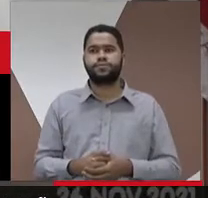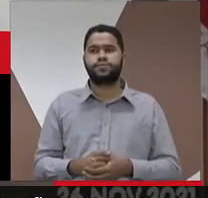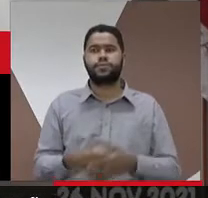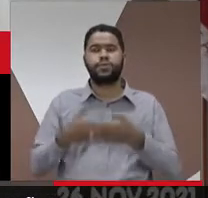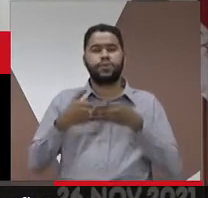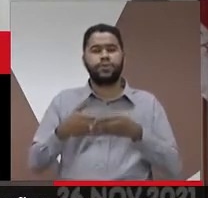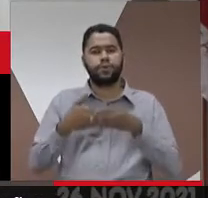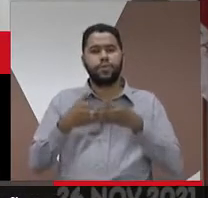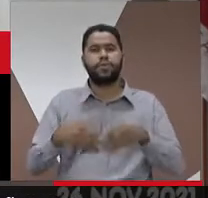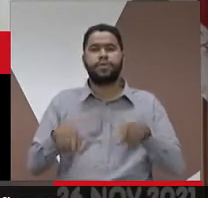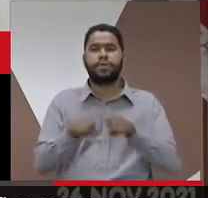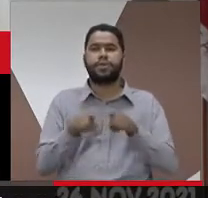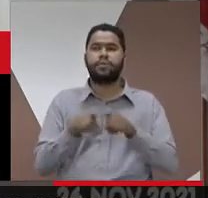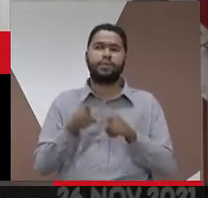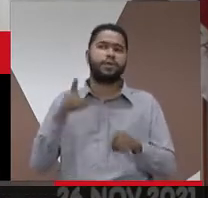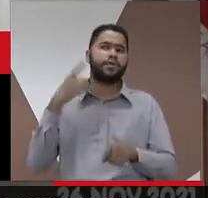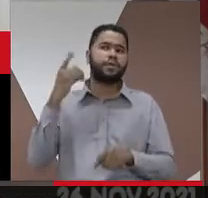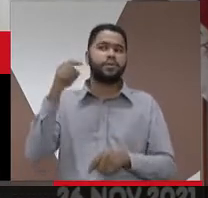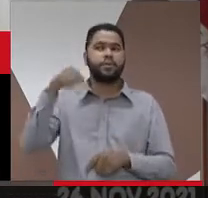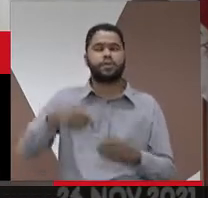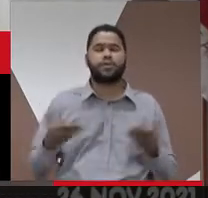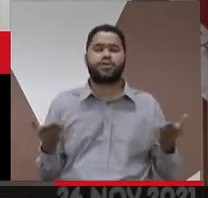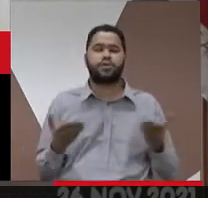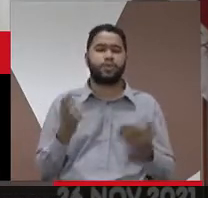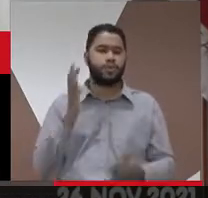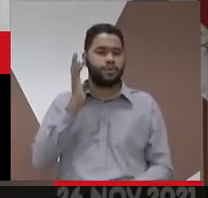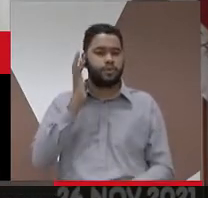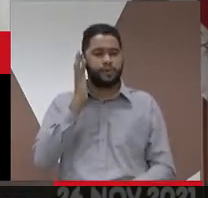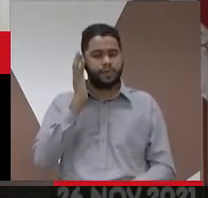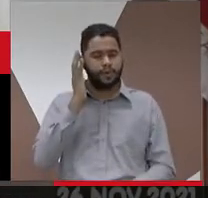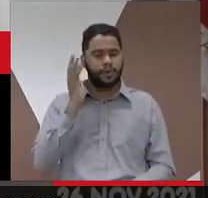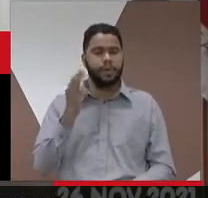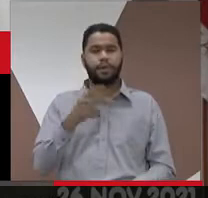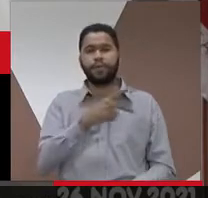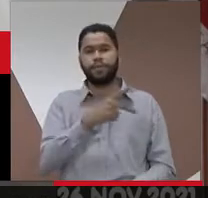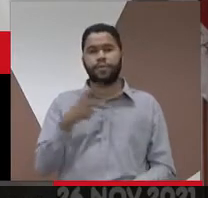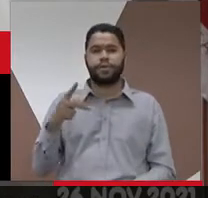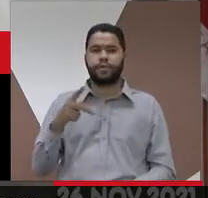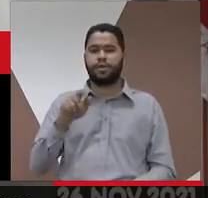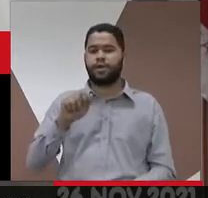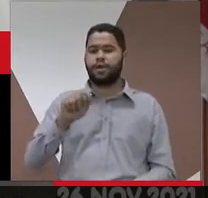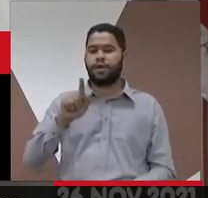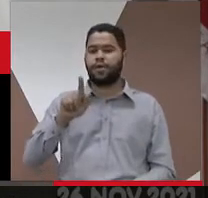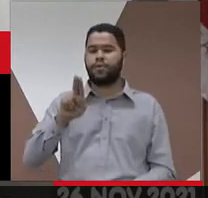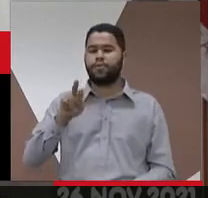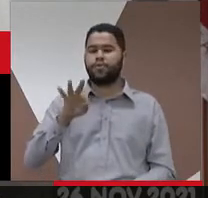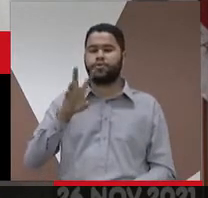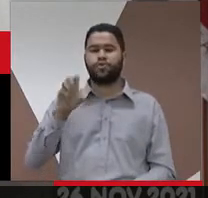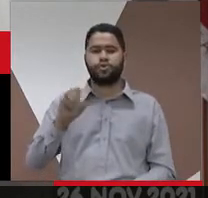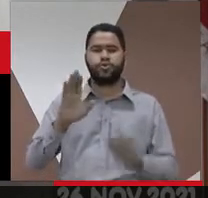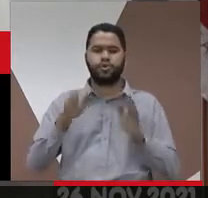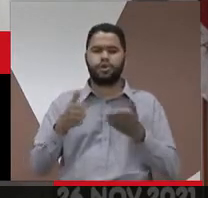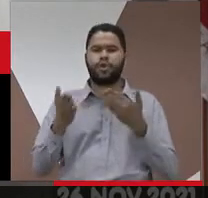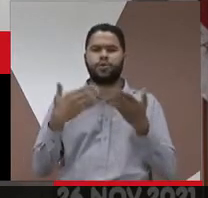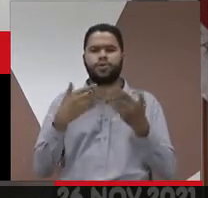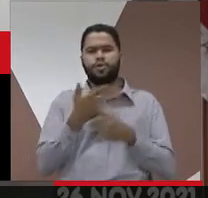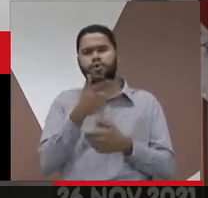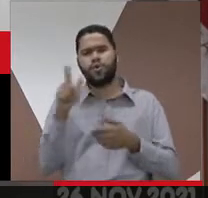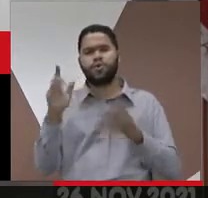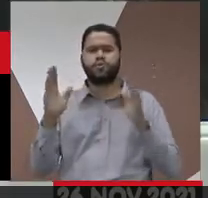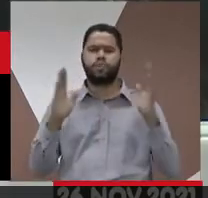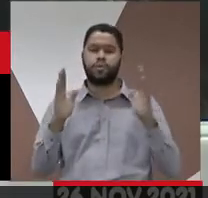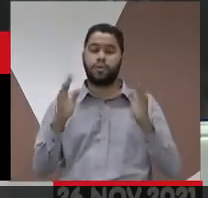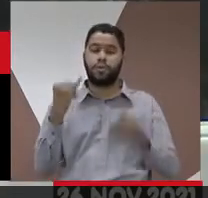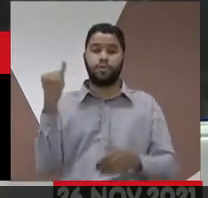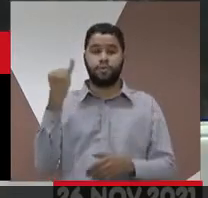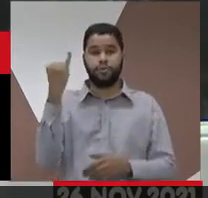Cumprimentar os deputados que estão aqui nessa escuta hoje, o presidente Agostinho Patrus, com quem a gente já pôde conversar em outros momentos, que foi